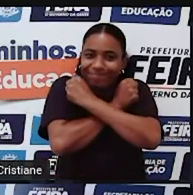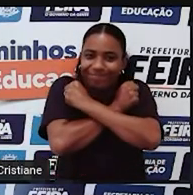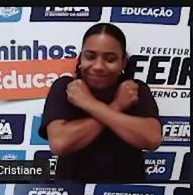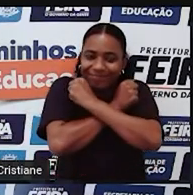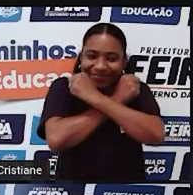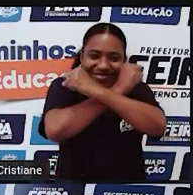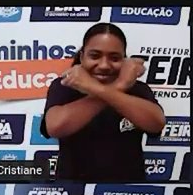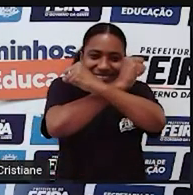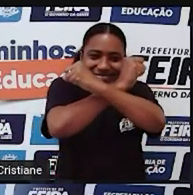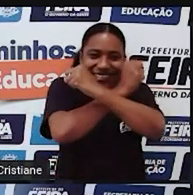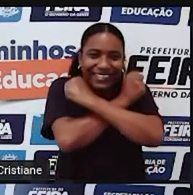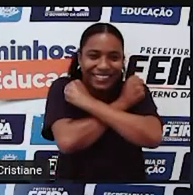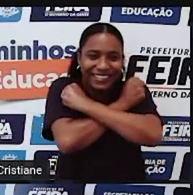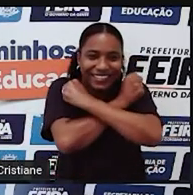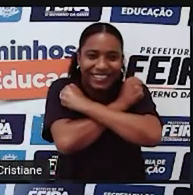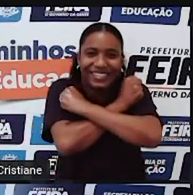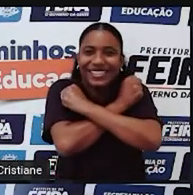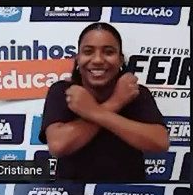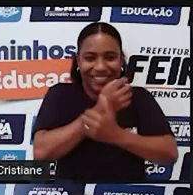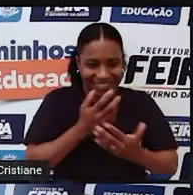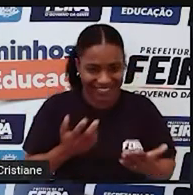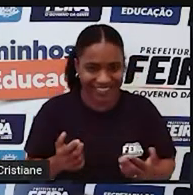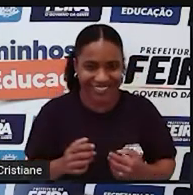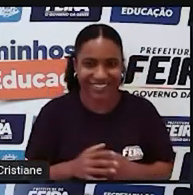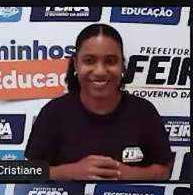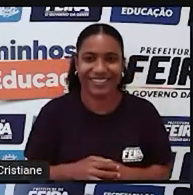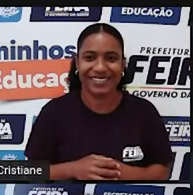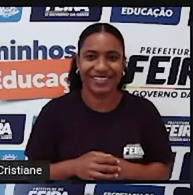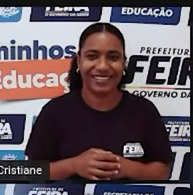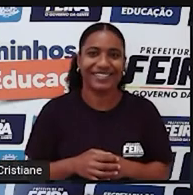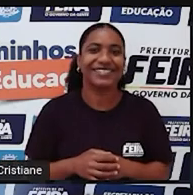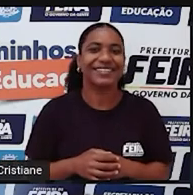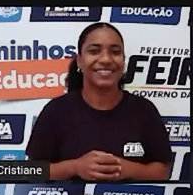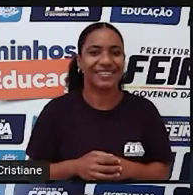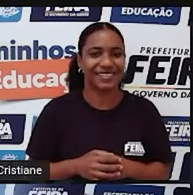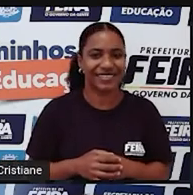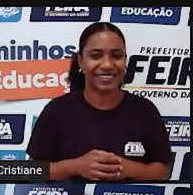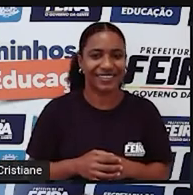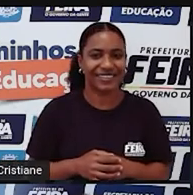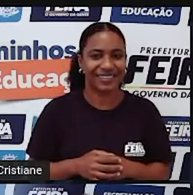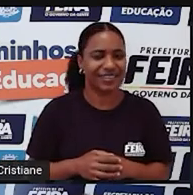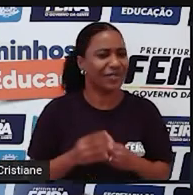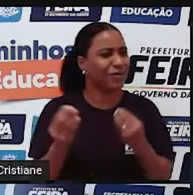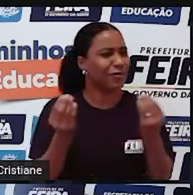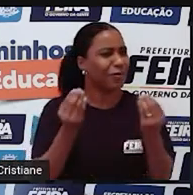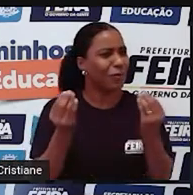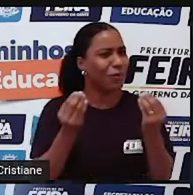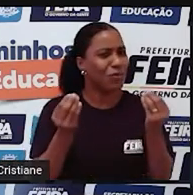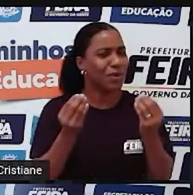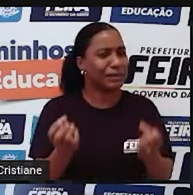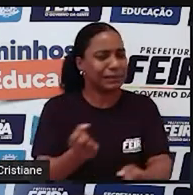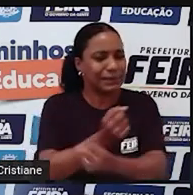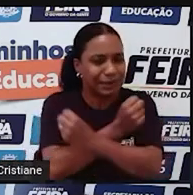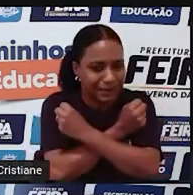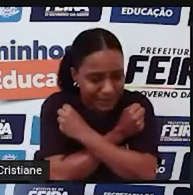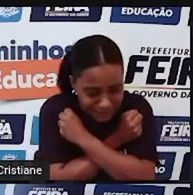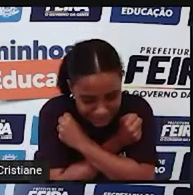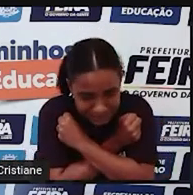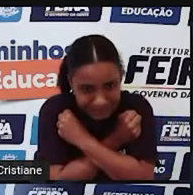esses cumprimentos aqui no ar? Olha, air first bump, air high five, air